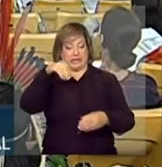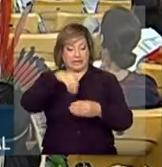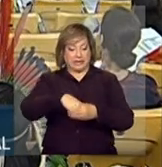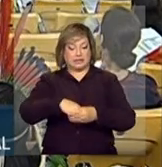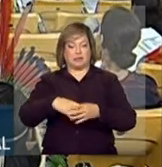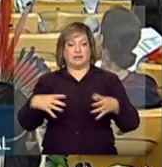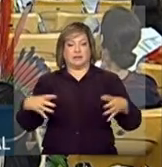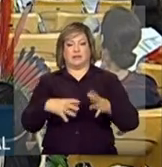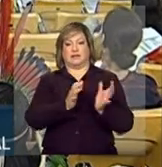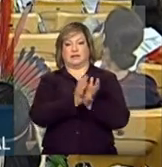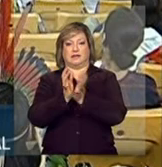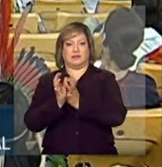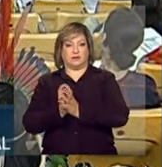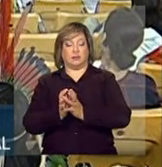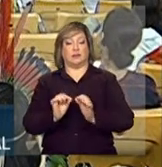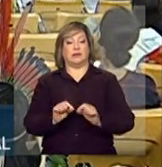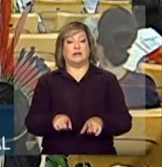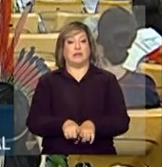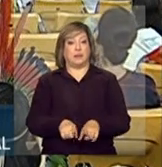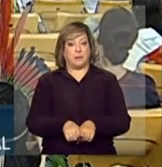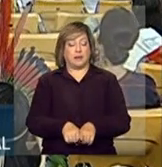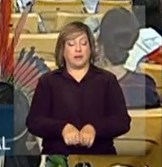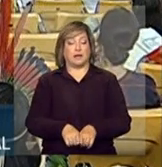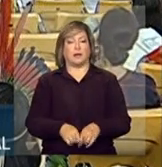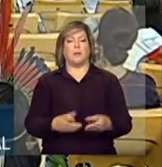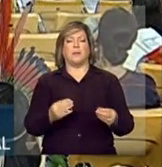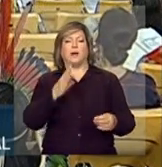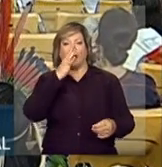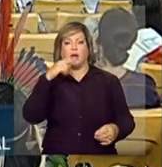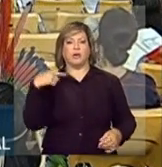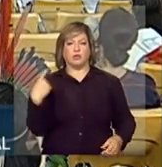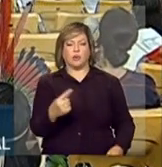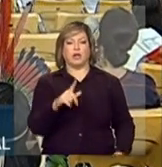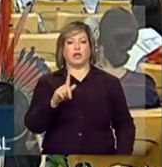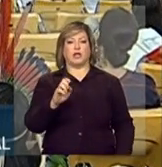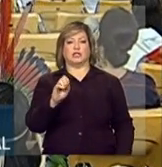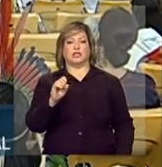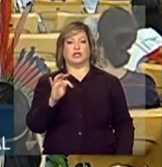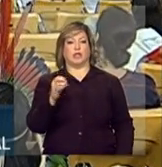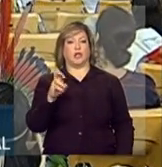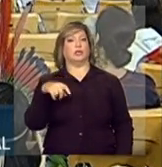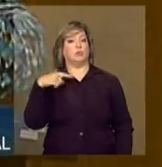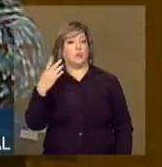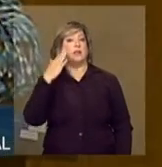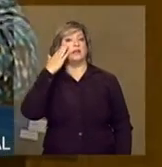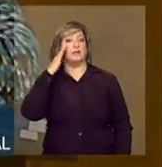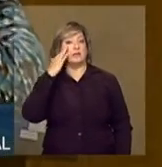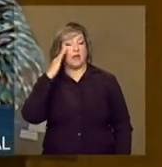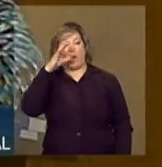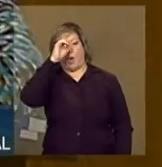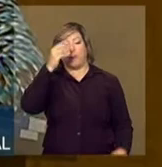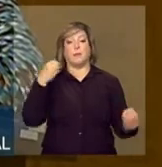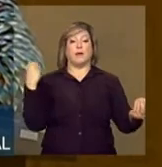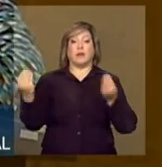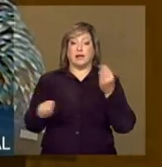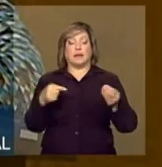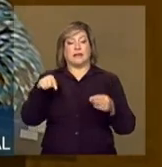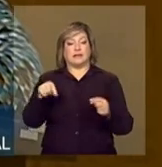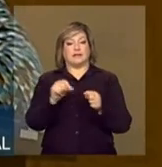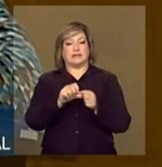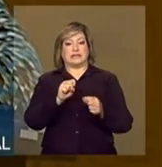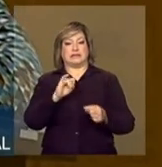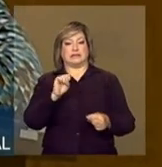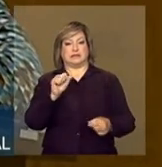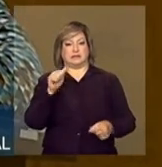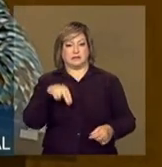intersetorialidade. Também chamou muita atenção como os gestores compreendem essa construção do CISAM